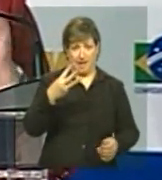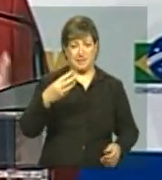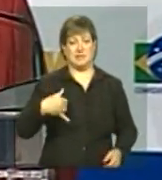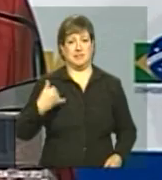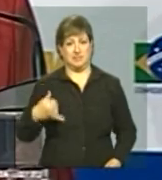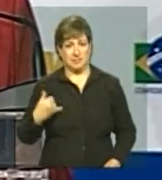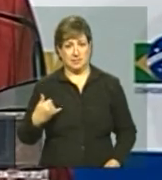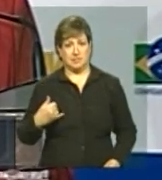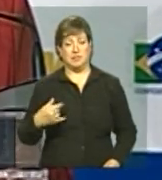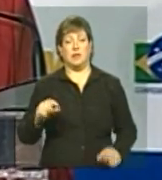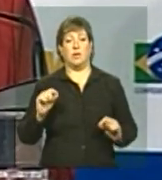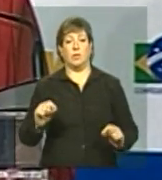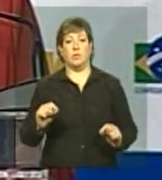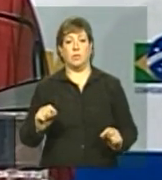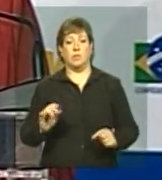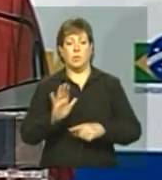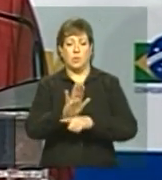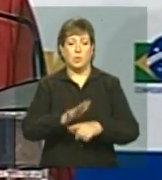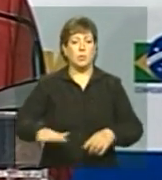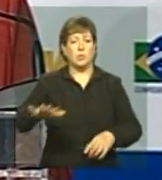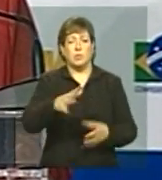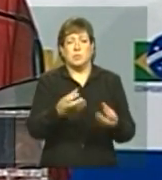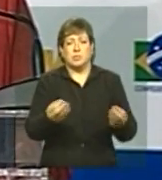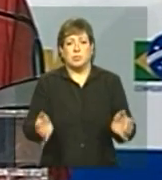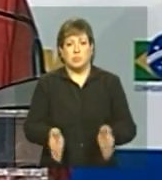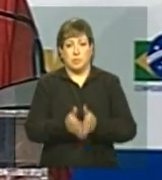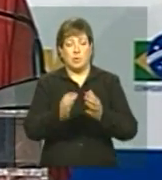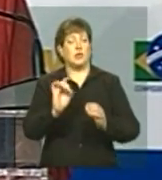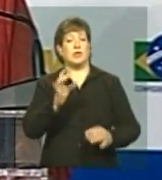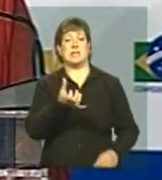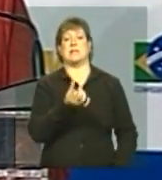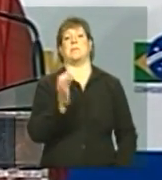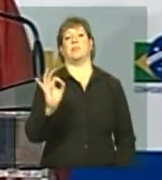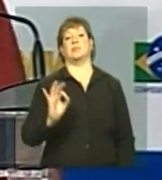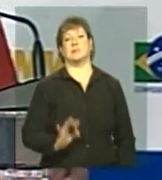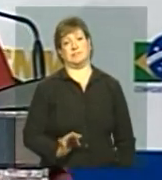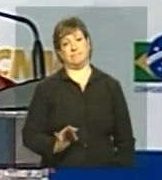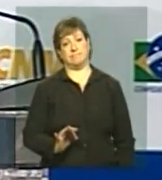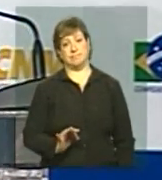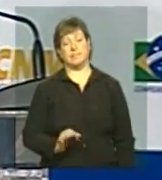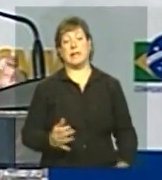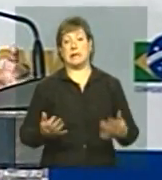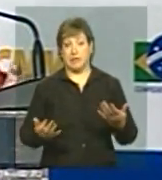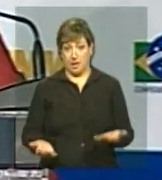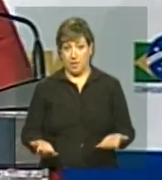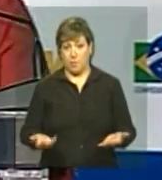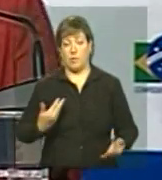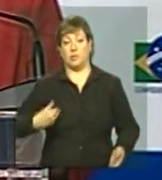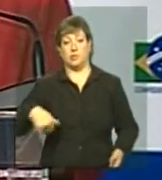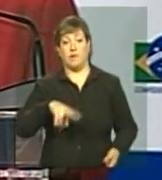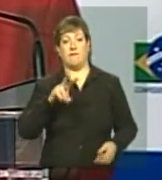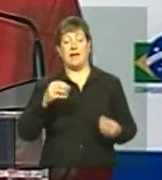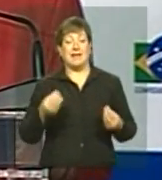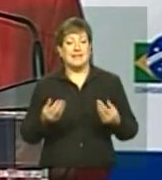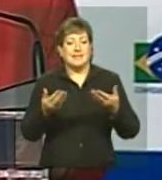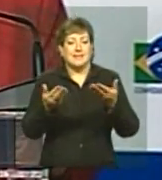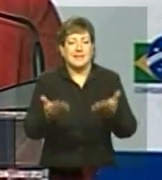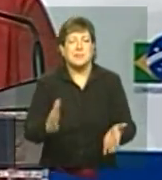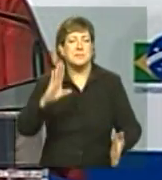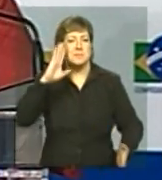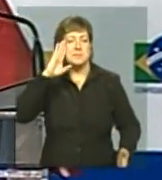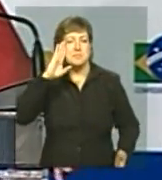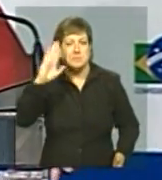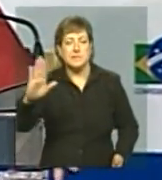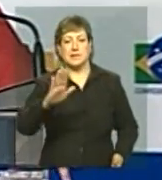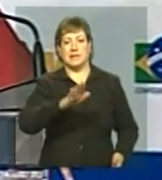dos extremamente pobres está em 6% só. Então, nós vamos dar, fundamentalmente,